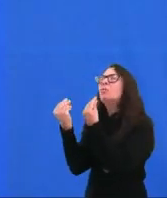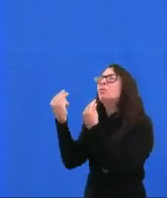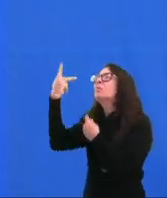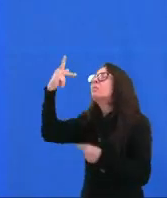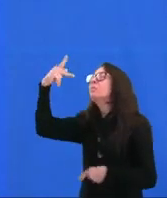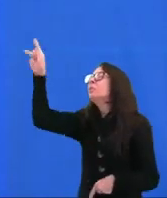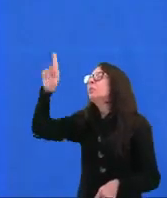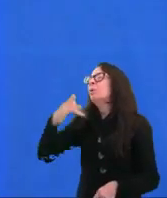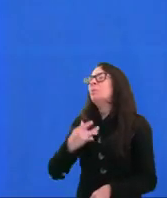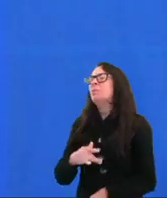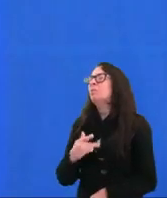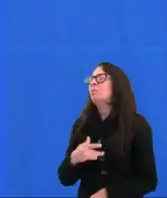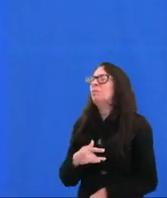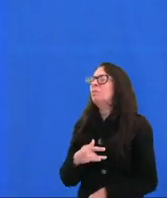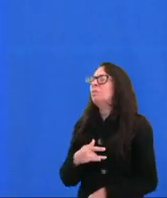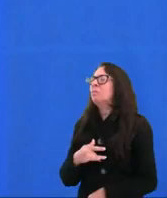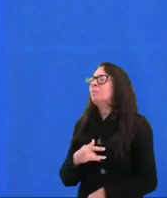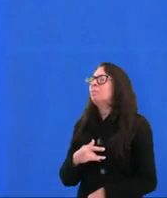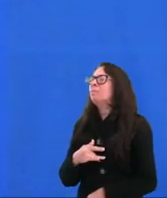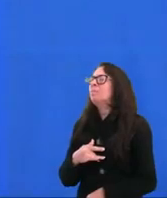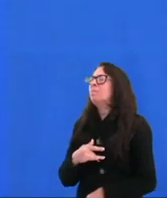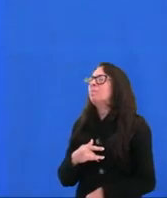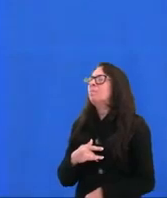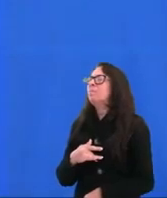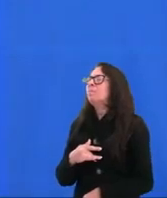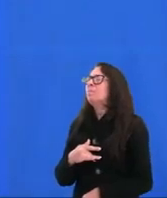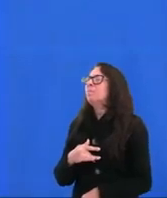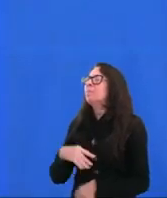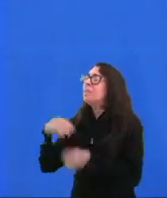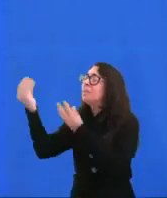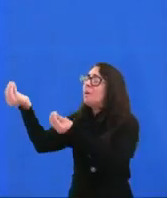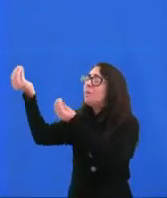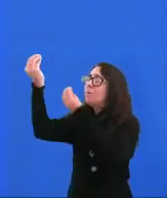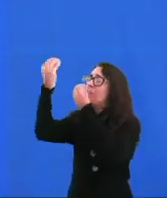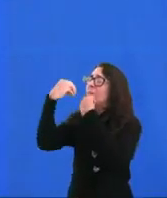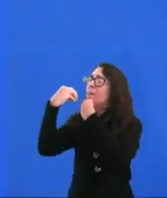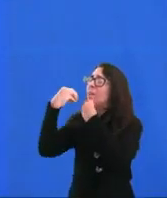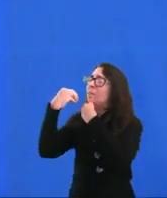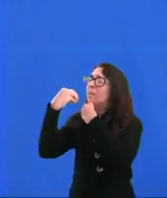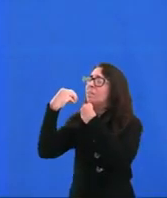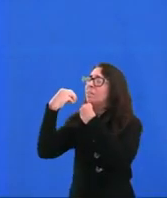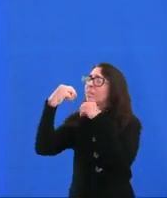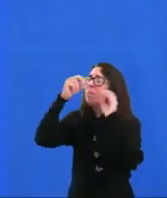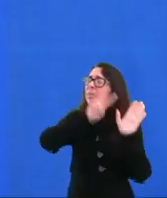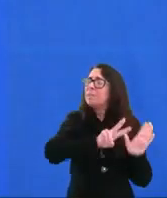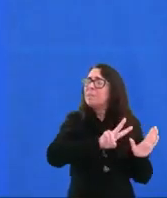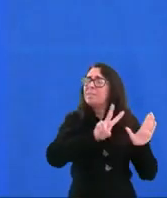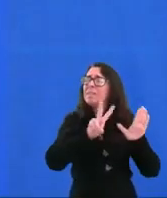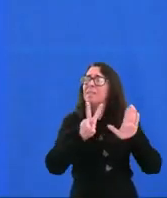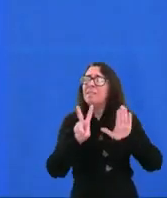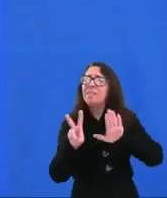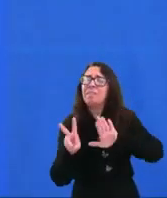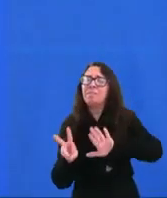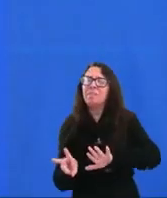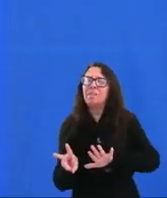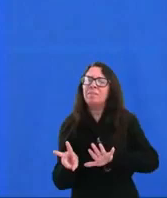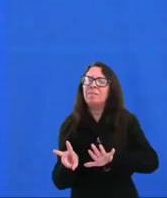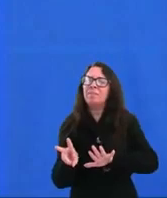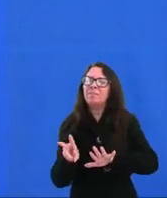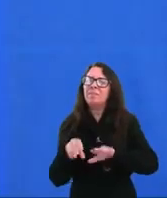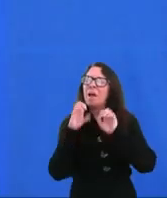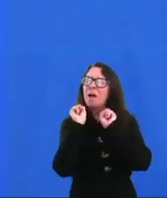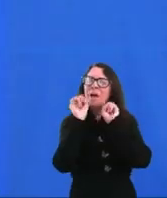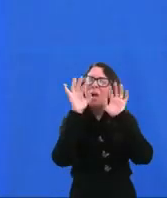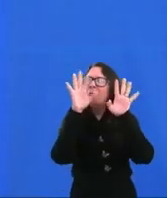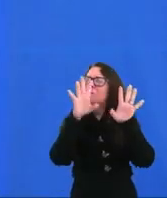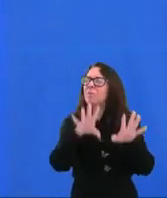Deus, dai-nos uma semana abençoada. Abençoa o teu povo, dai um bom domingo ao teu povo. Senhor Deus